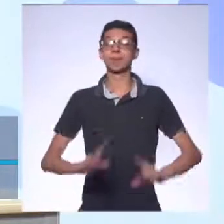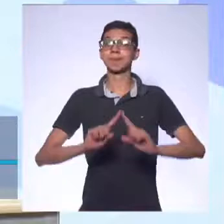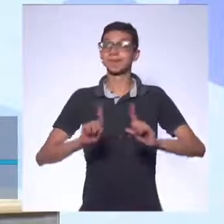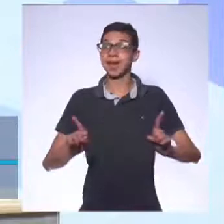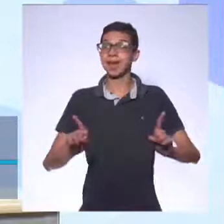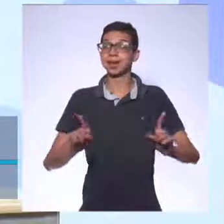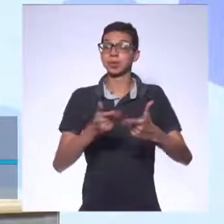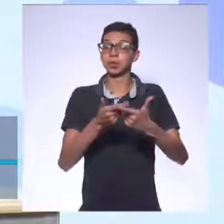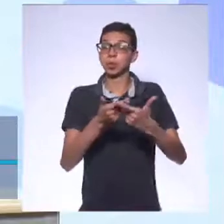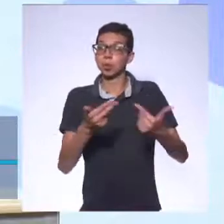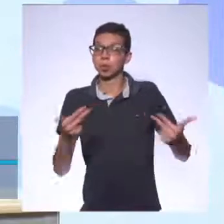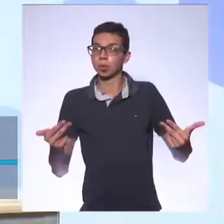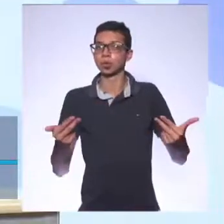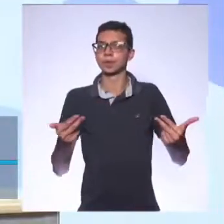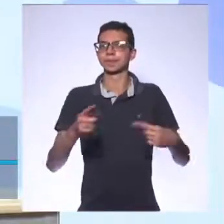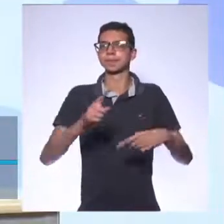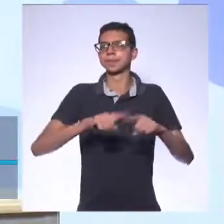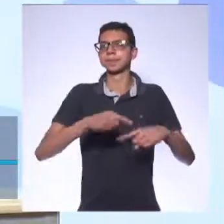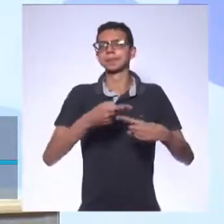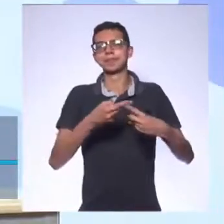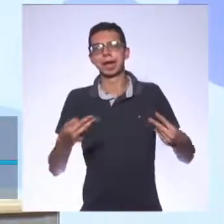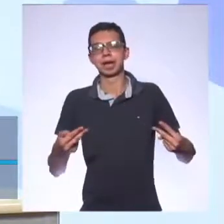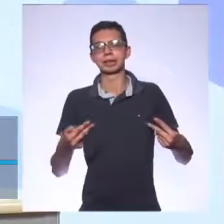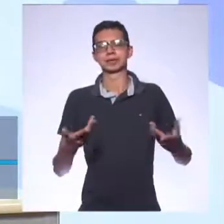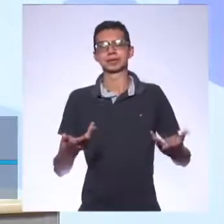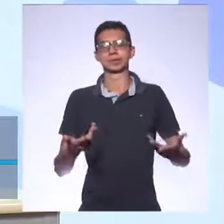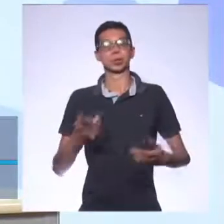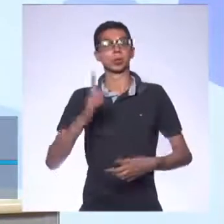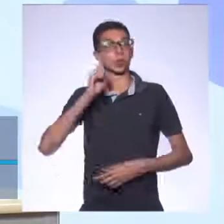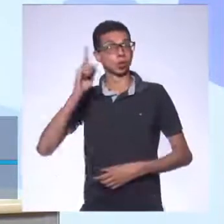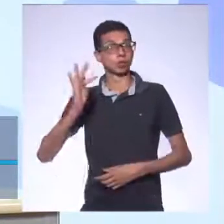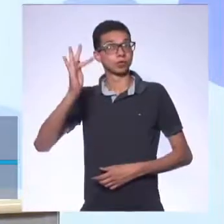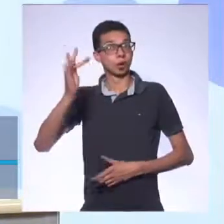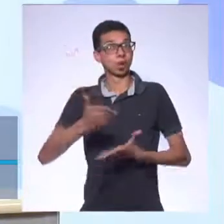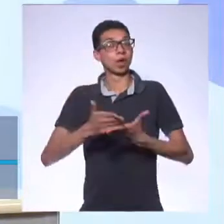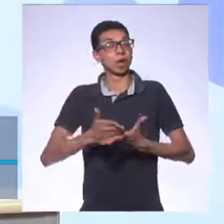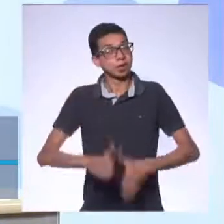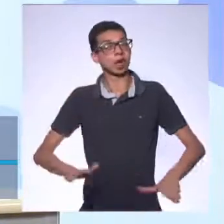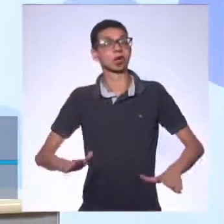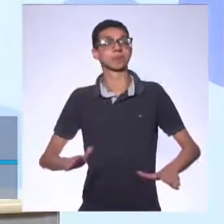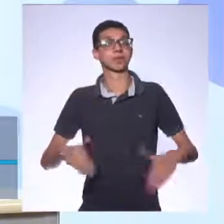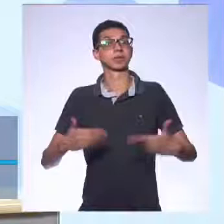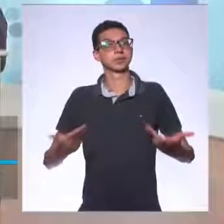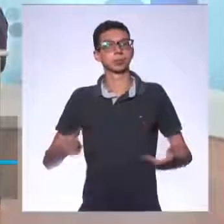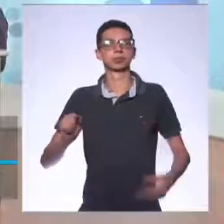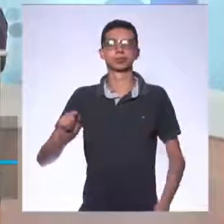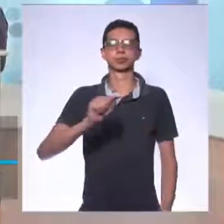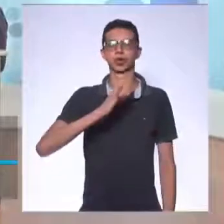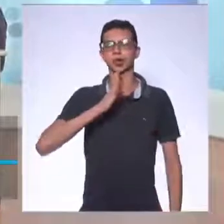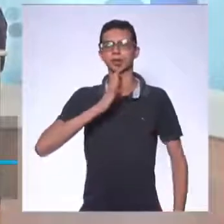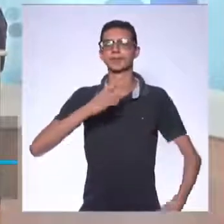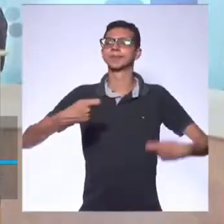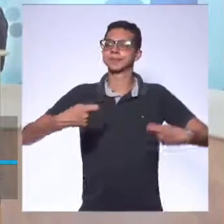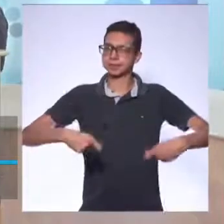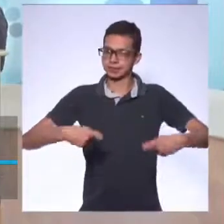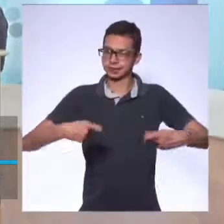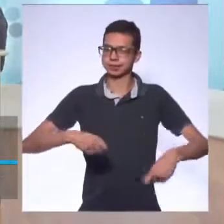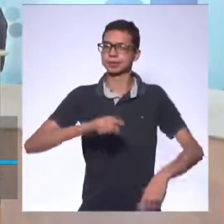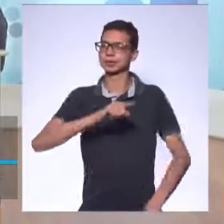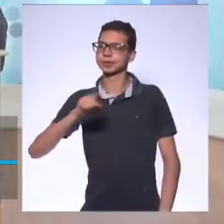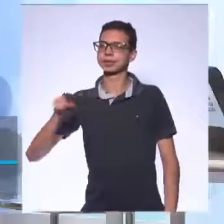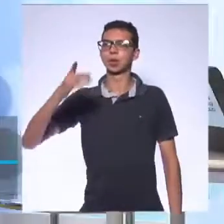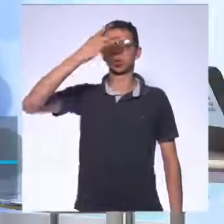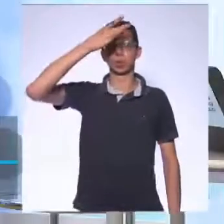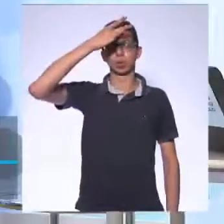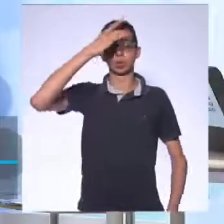ser conhecidos, né, para que essa vida seja sustentável. Exatamente. Perfeito,